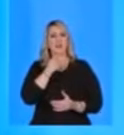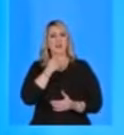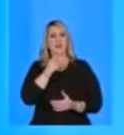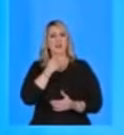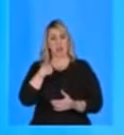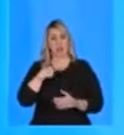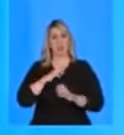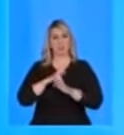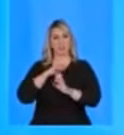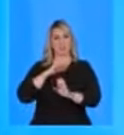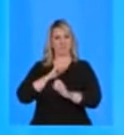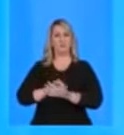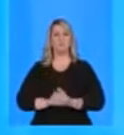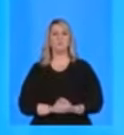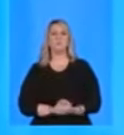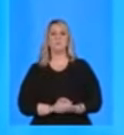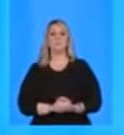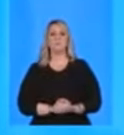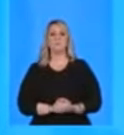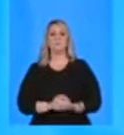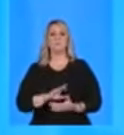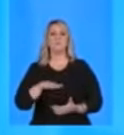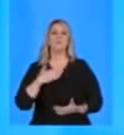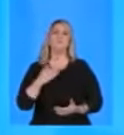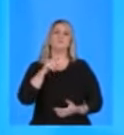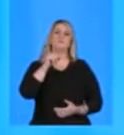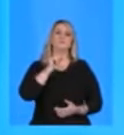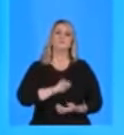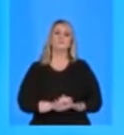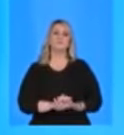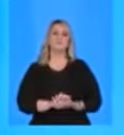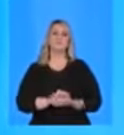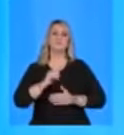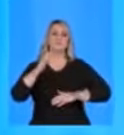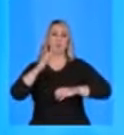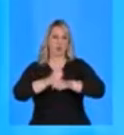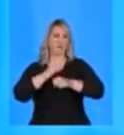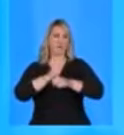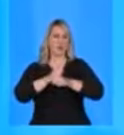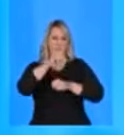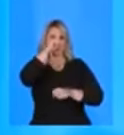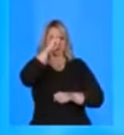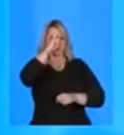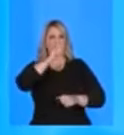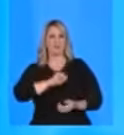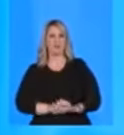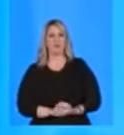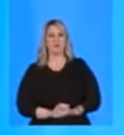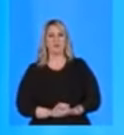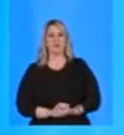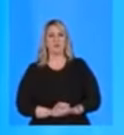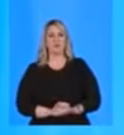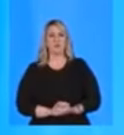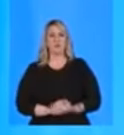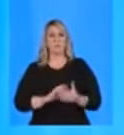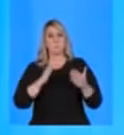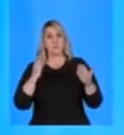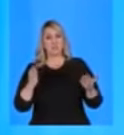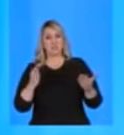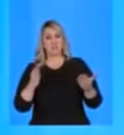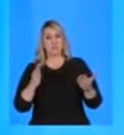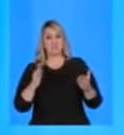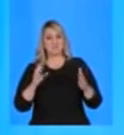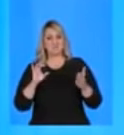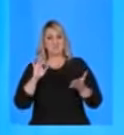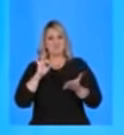como Engenheiro Quando você vai fazer uma reforma de um hospital e ele não está